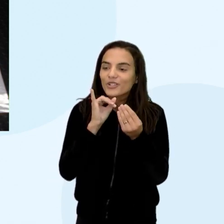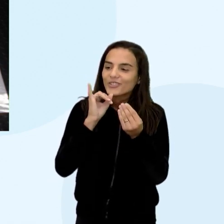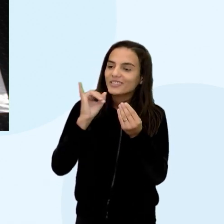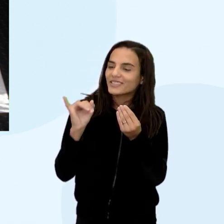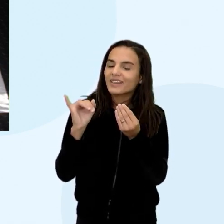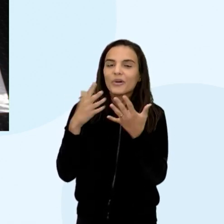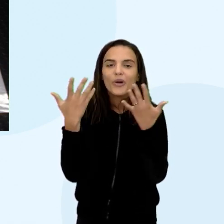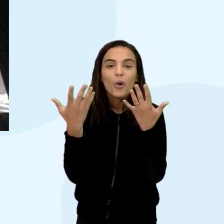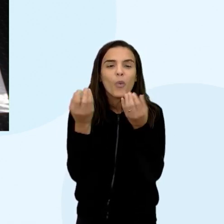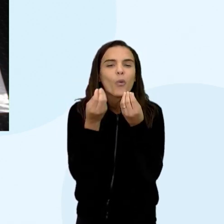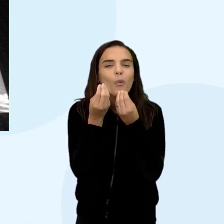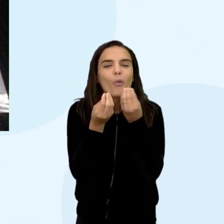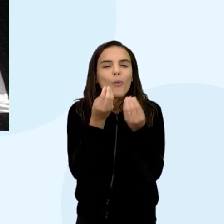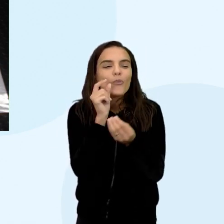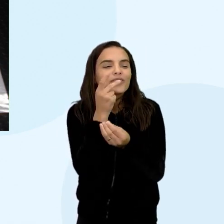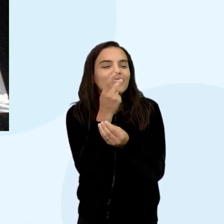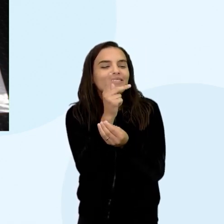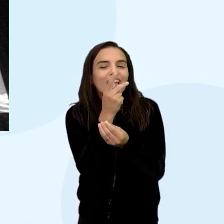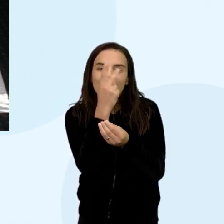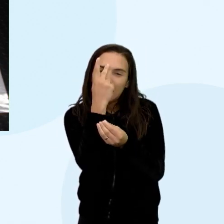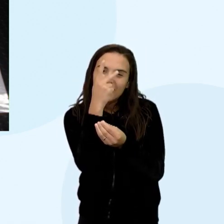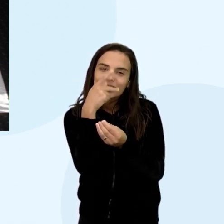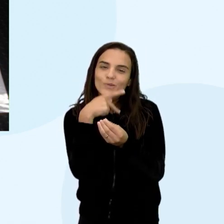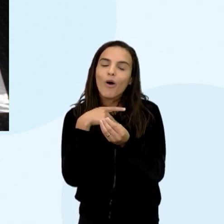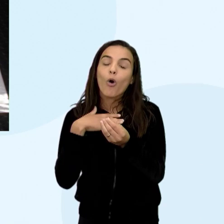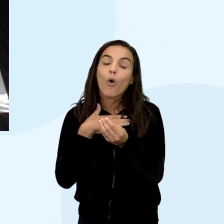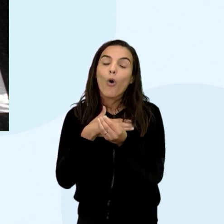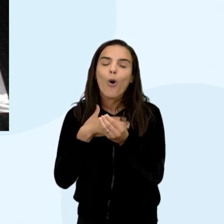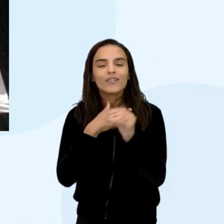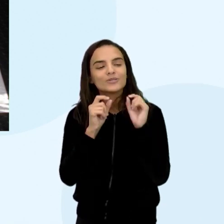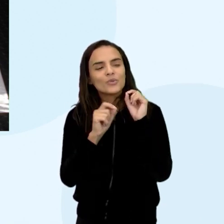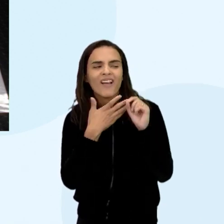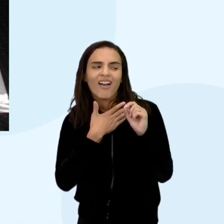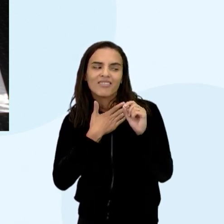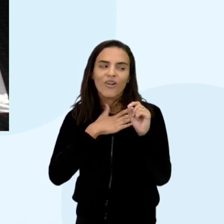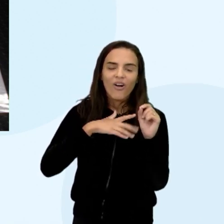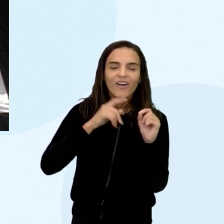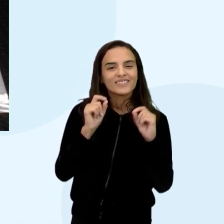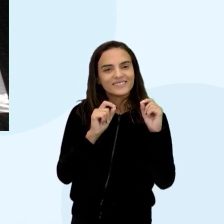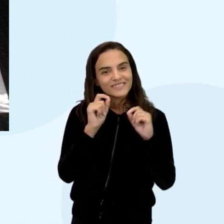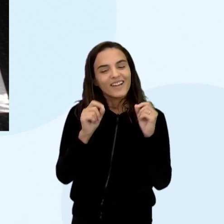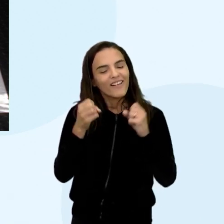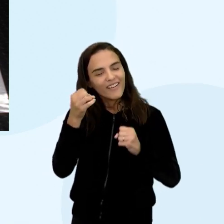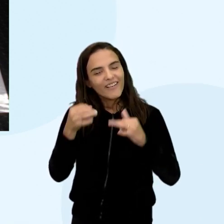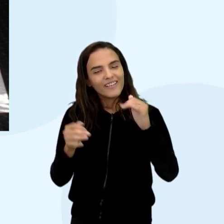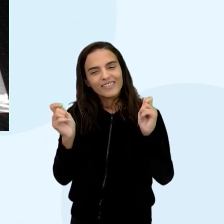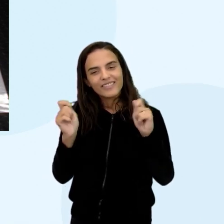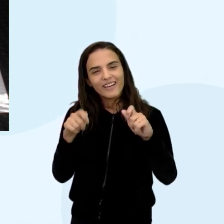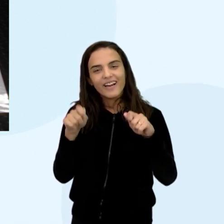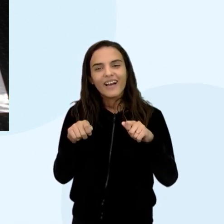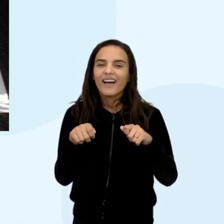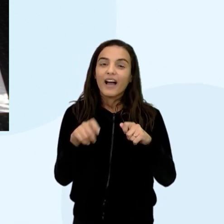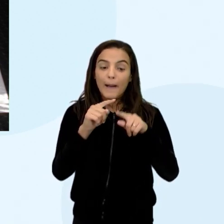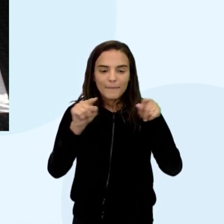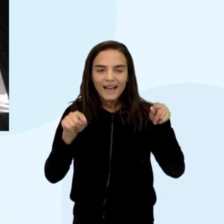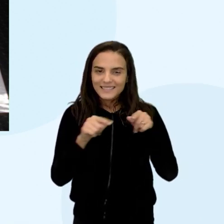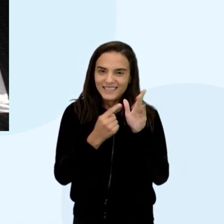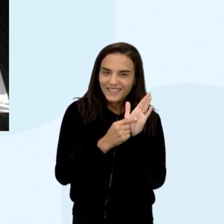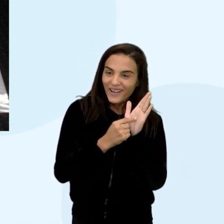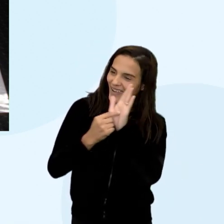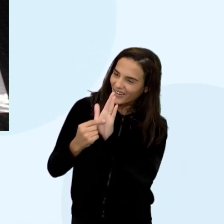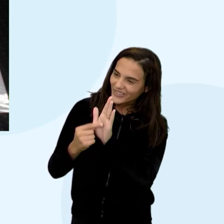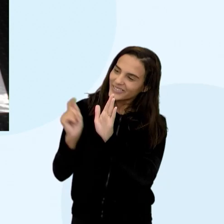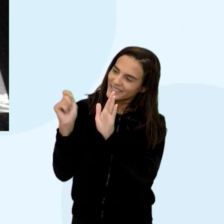dizer o que é dele, o que ele gosta, o que ele não gosta. E na hora que ele vai falar com alguém, ele pega a pasta e ele